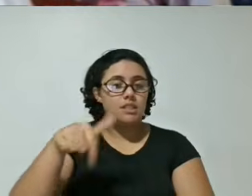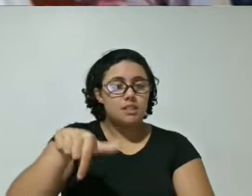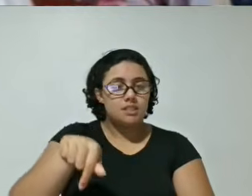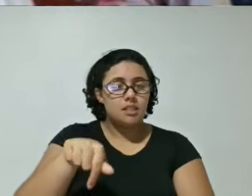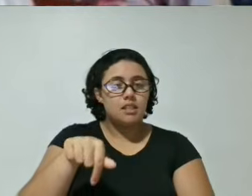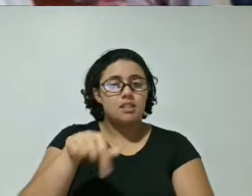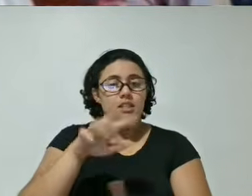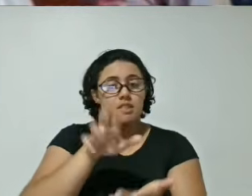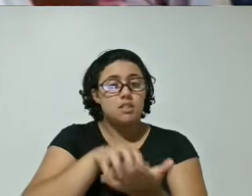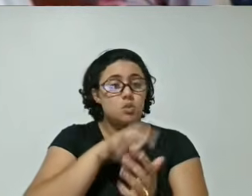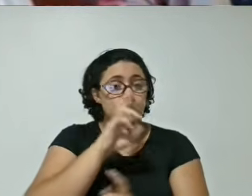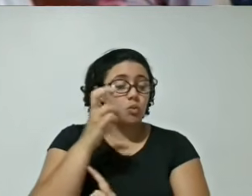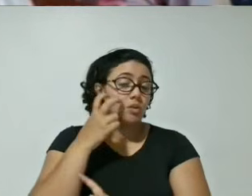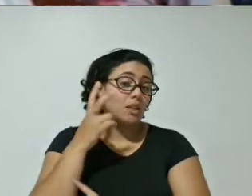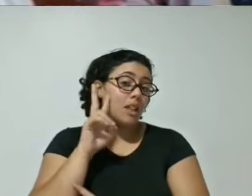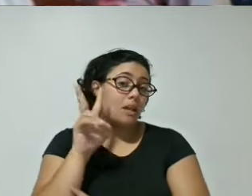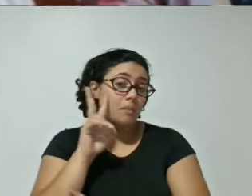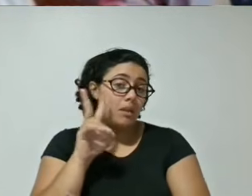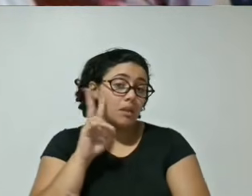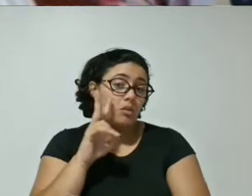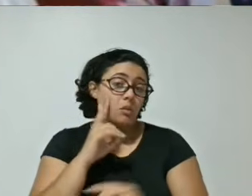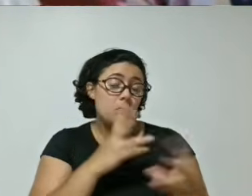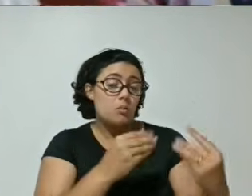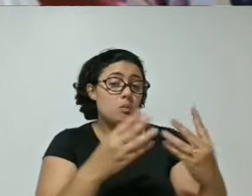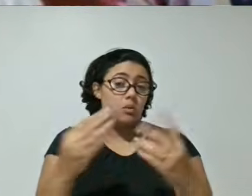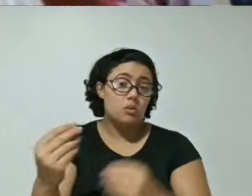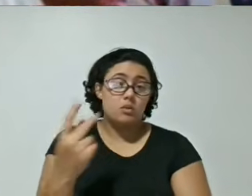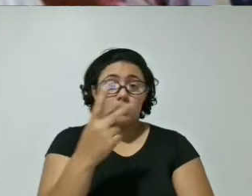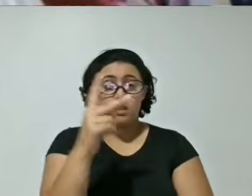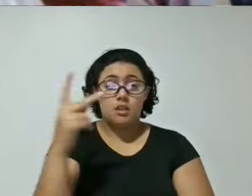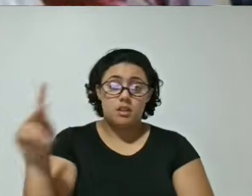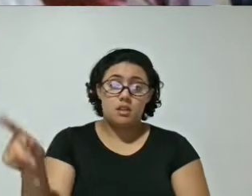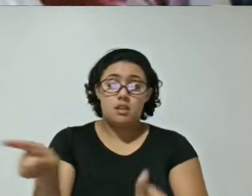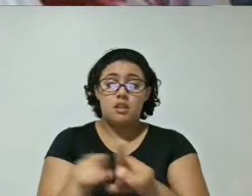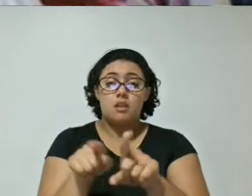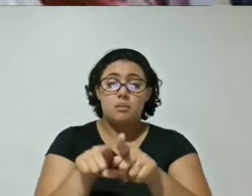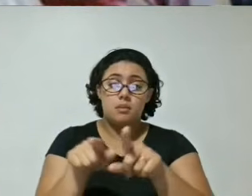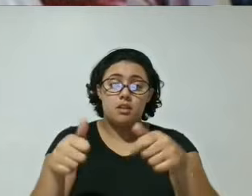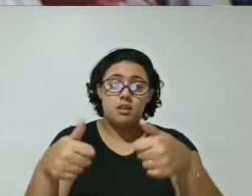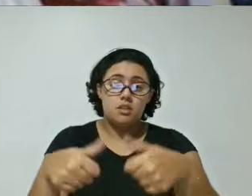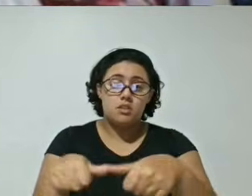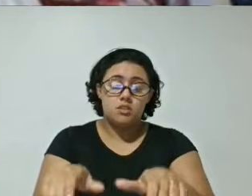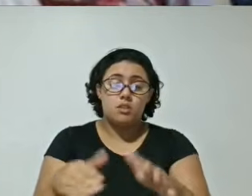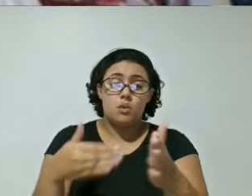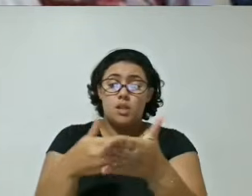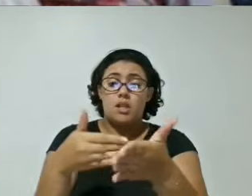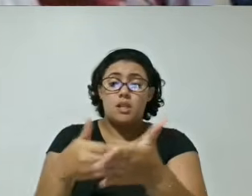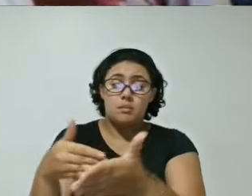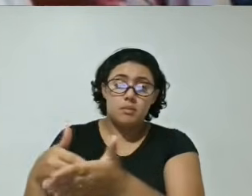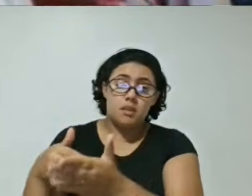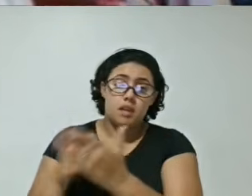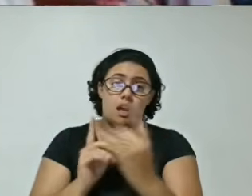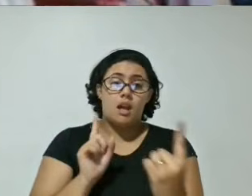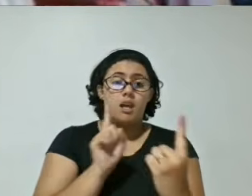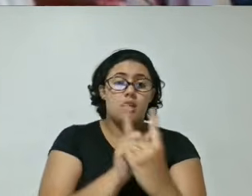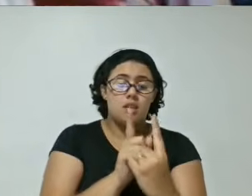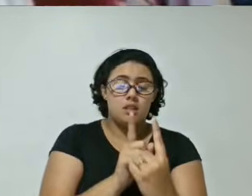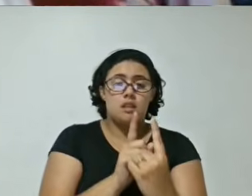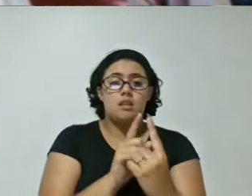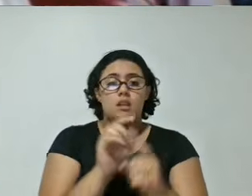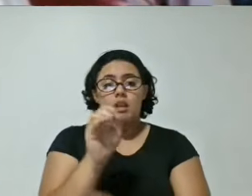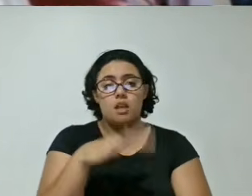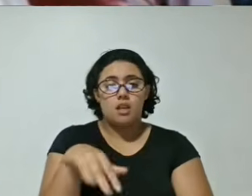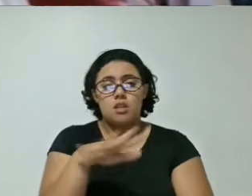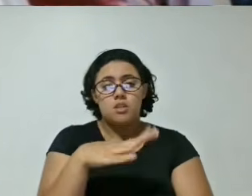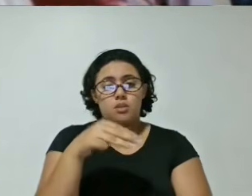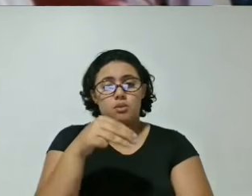e lembrando que muitos deles estão também nesse limite que atende à região metropolitana da cidade e